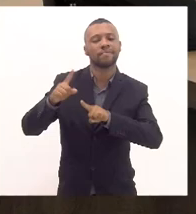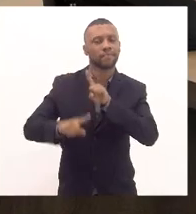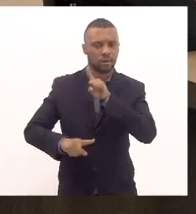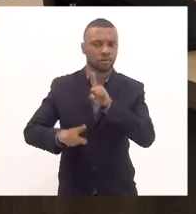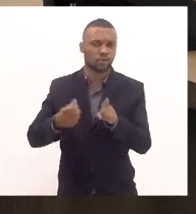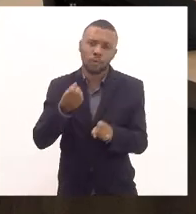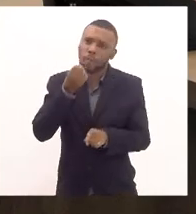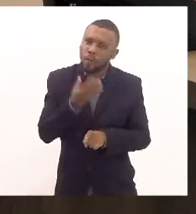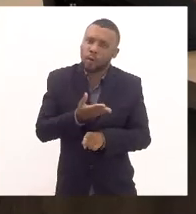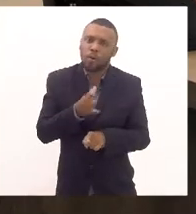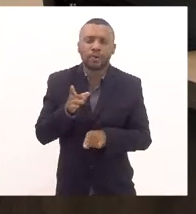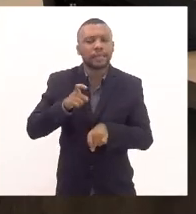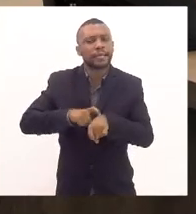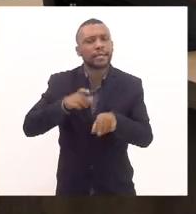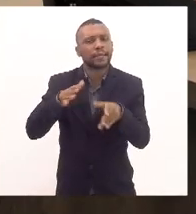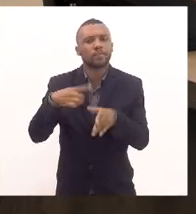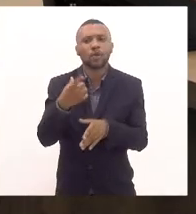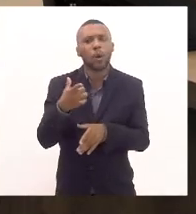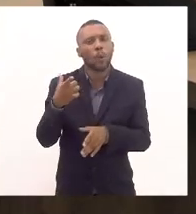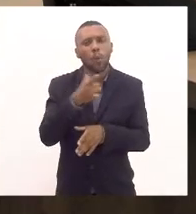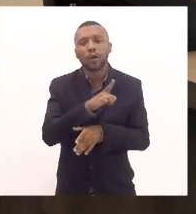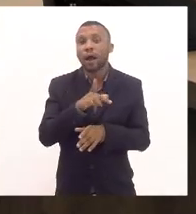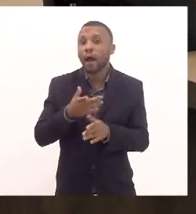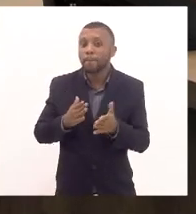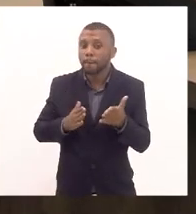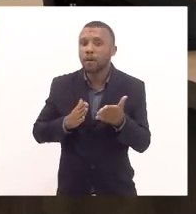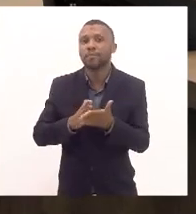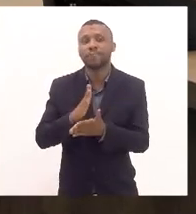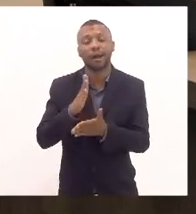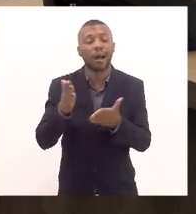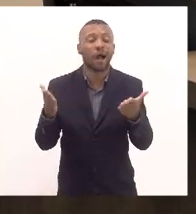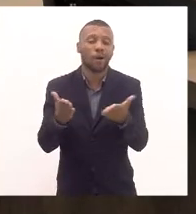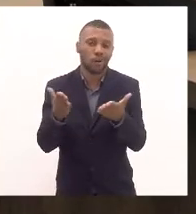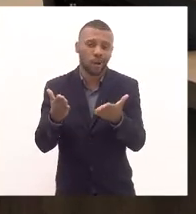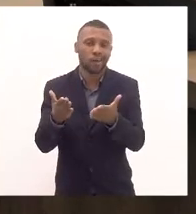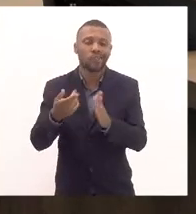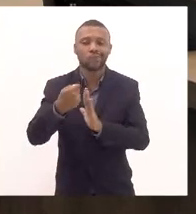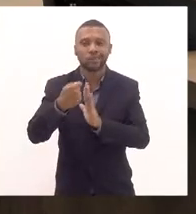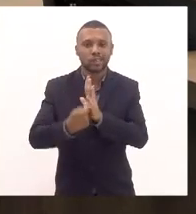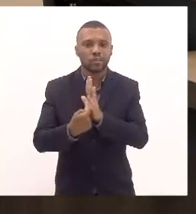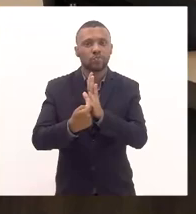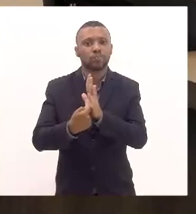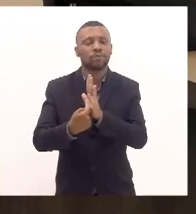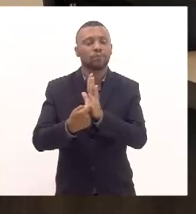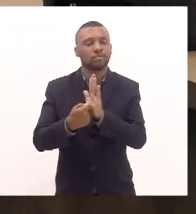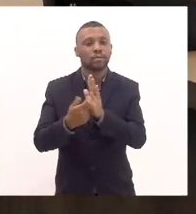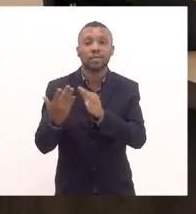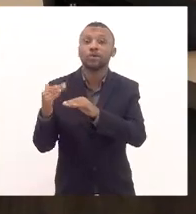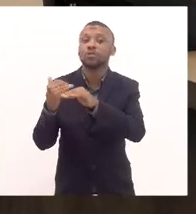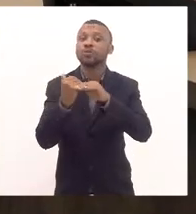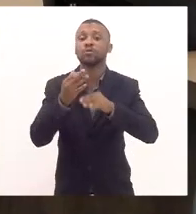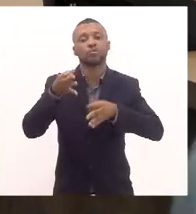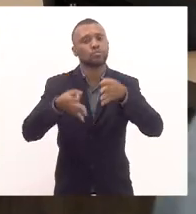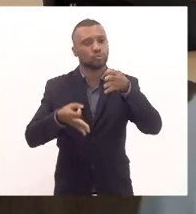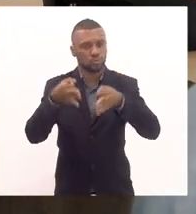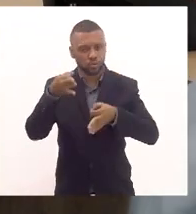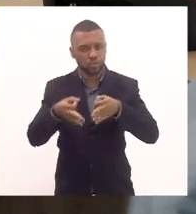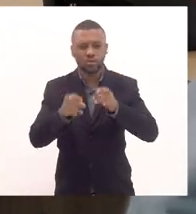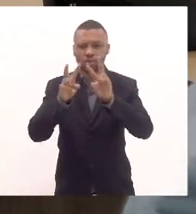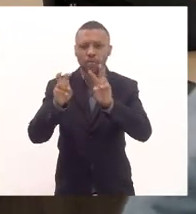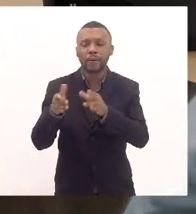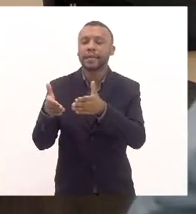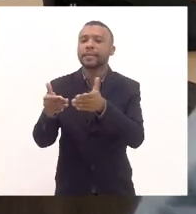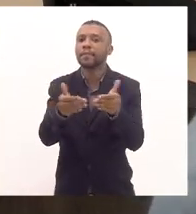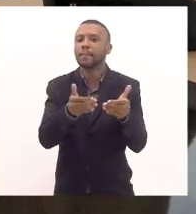importante esse tempo que a gente levou para provar porque a pro vamos agora o texto mais preciso e mais justo em relação a